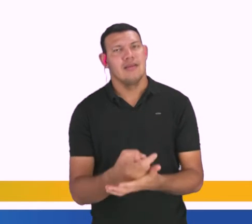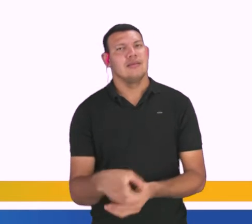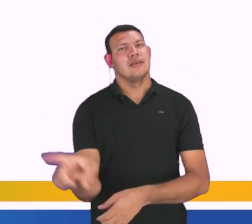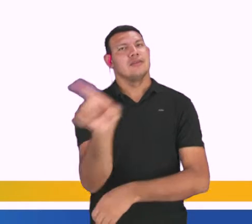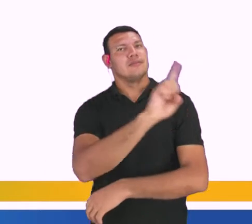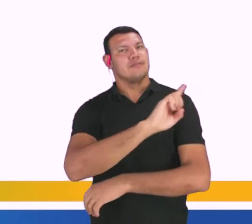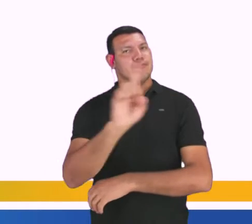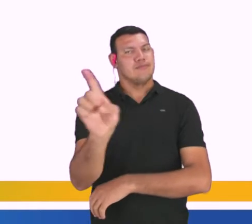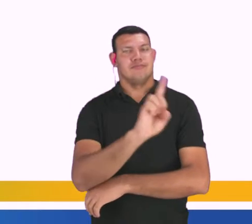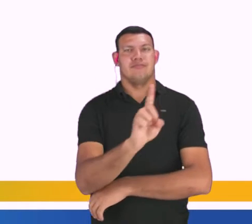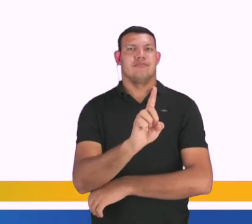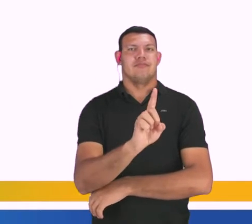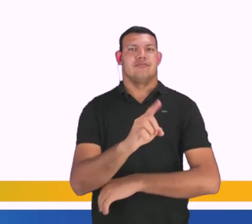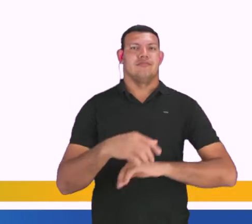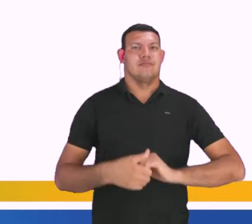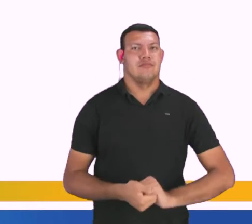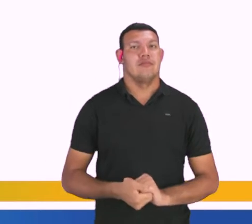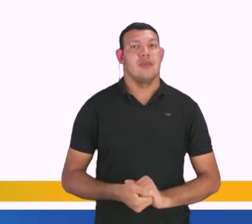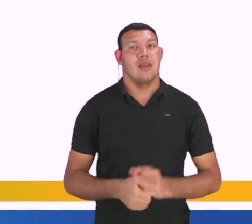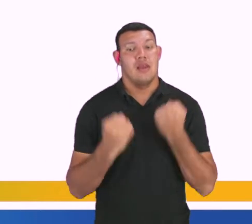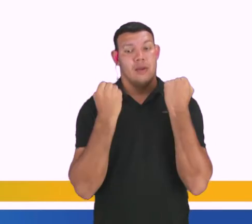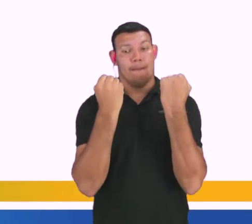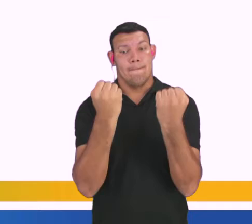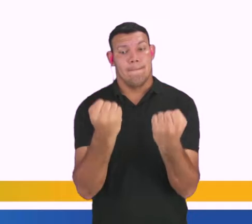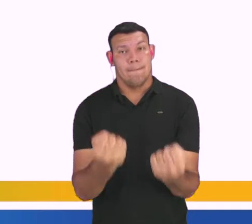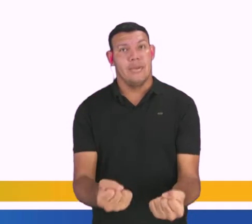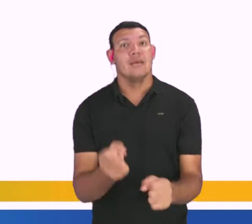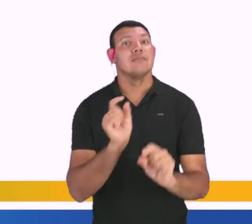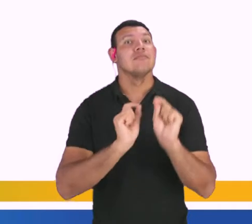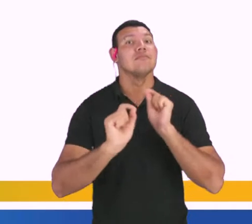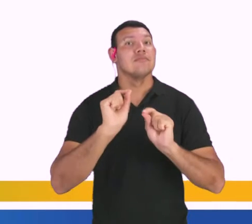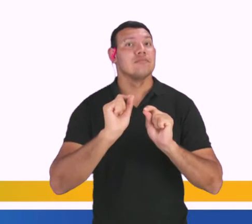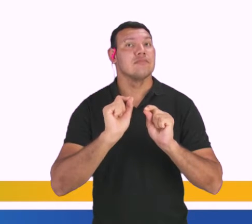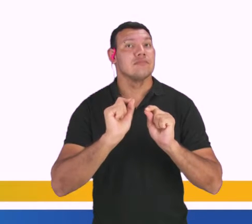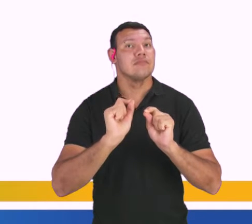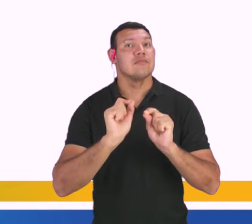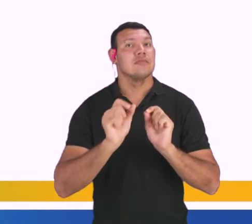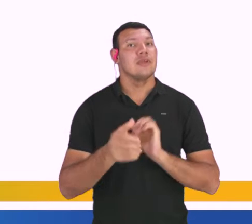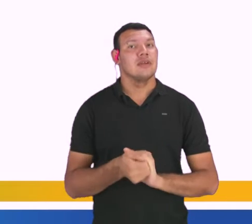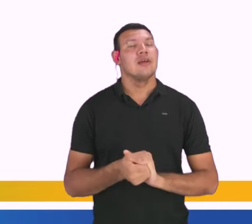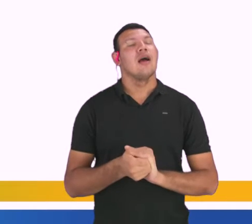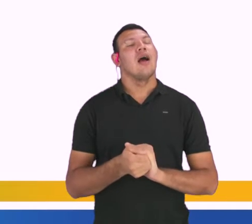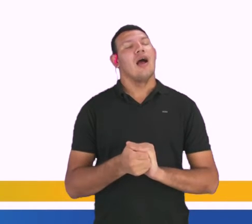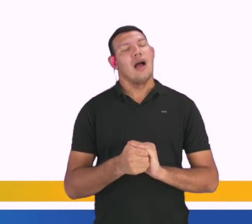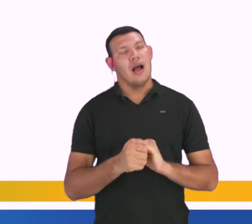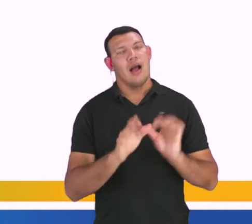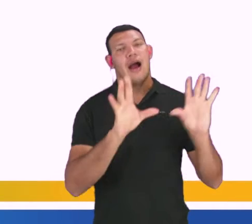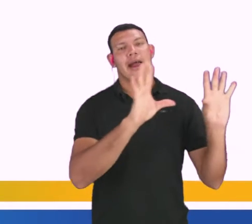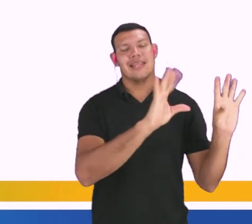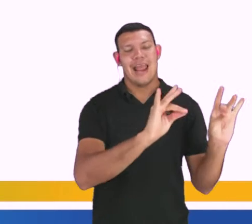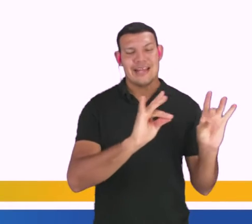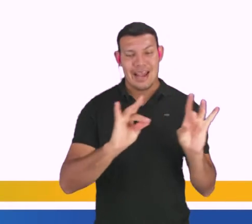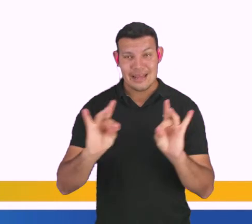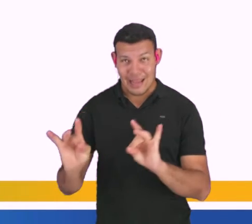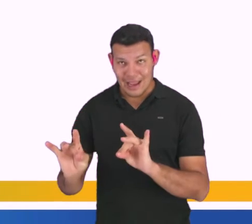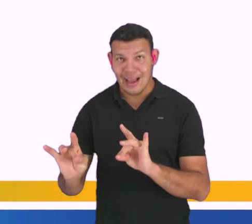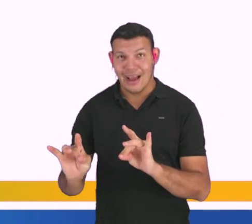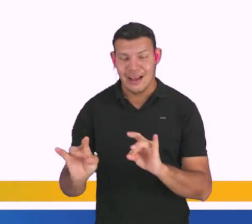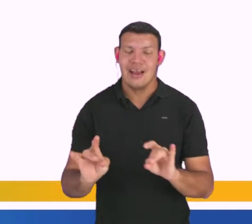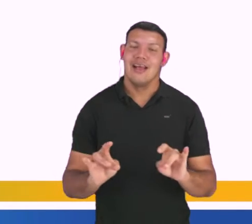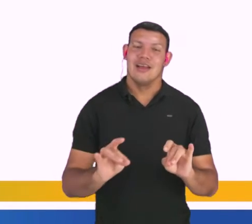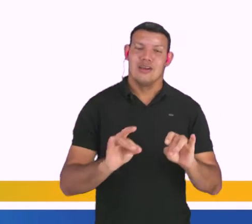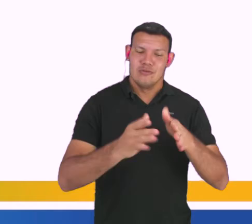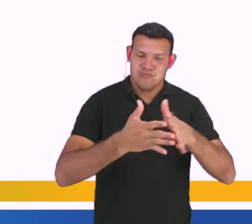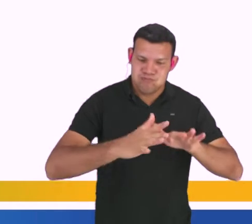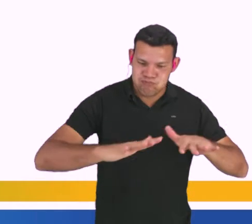por conta do peso? Não. Esse peso é o peso de quê? Ele é o peso do líquido que foi deslocado.